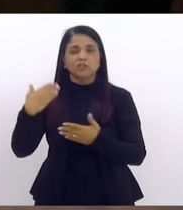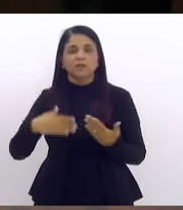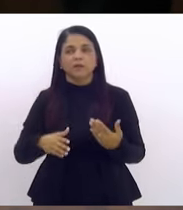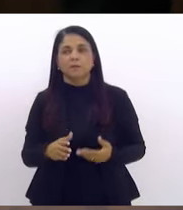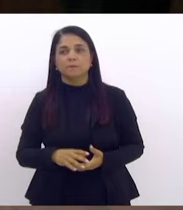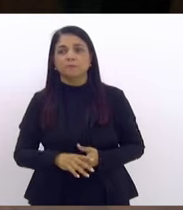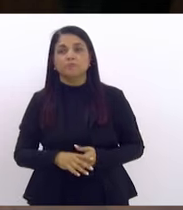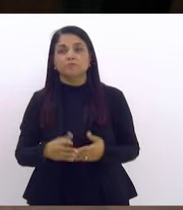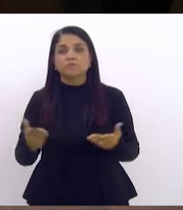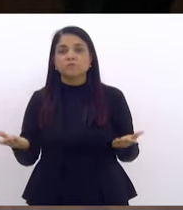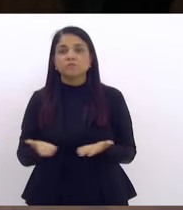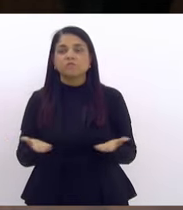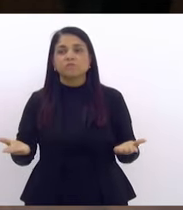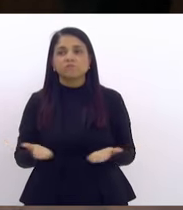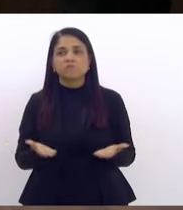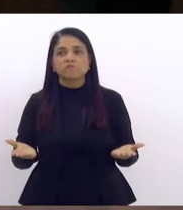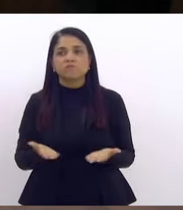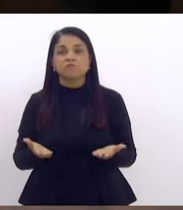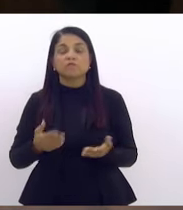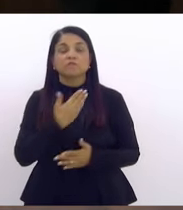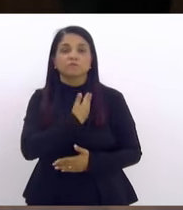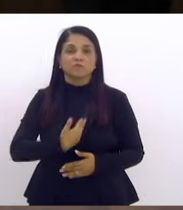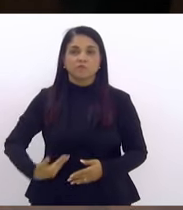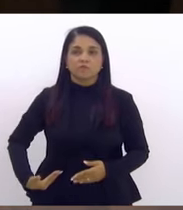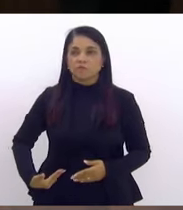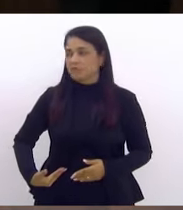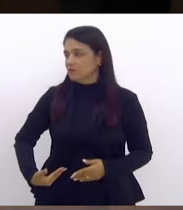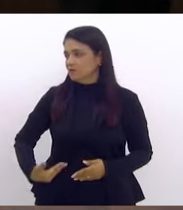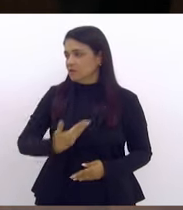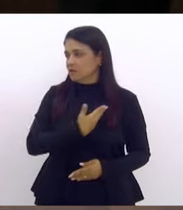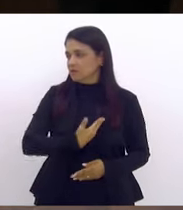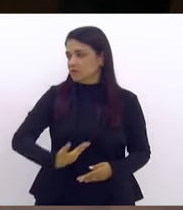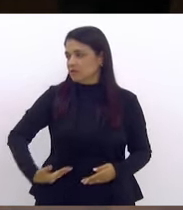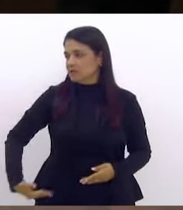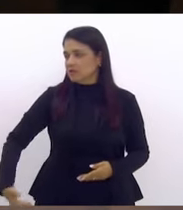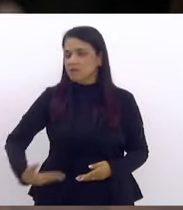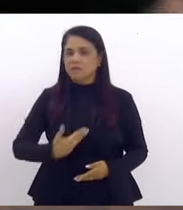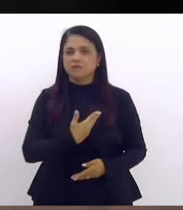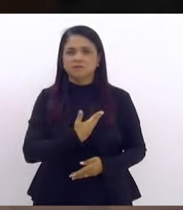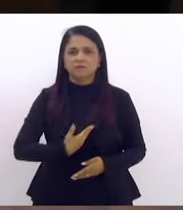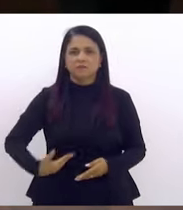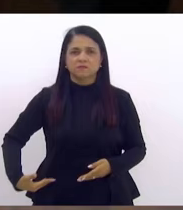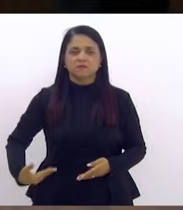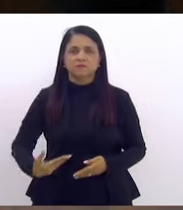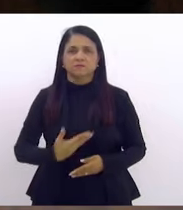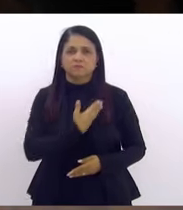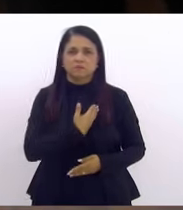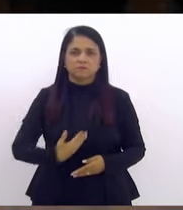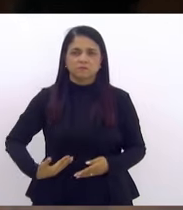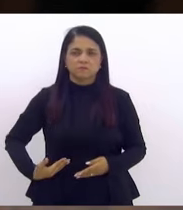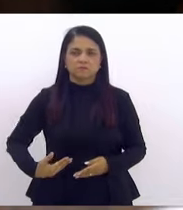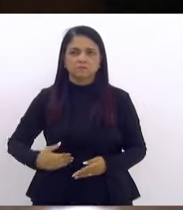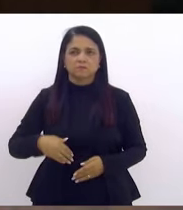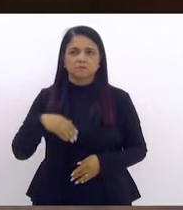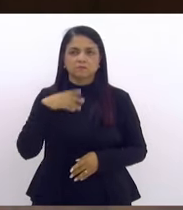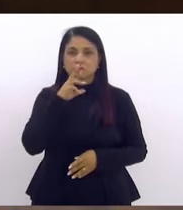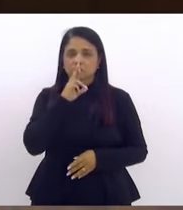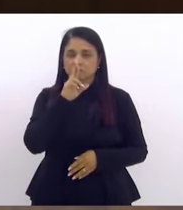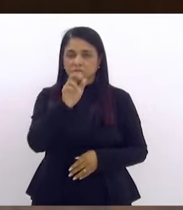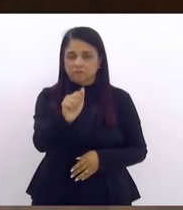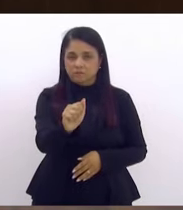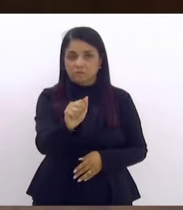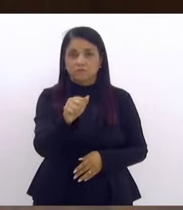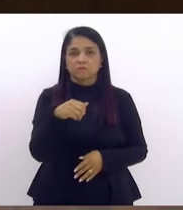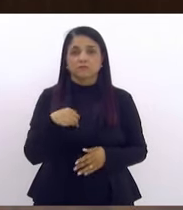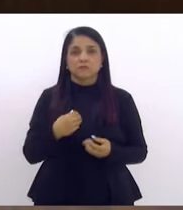hoje, nada mais nada menos, o governador e o deputado Rodrigo Amorim, o autor, apenas querem